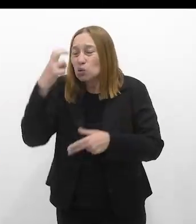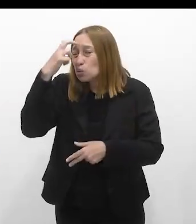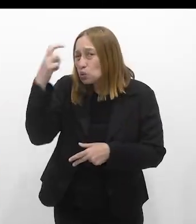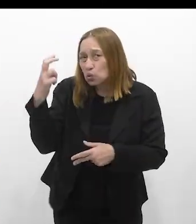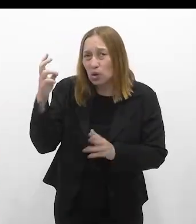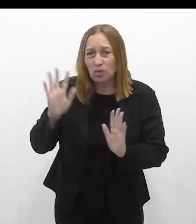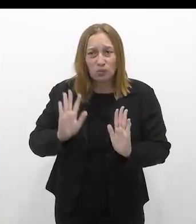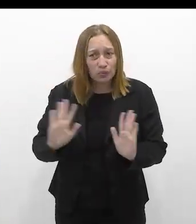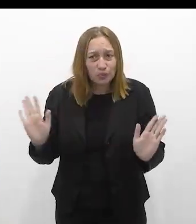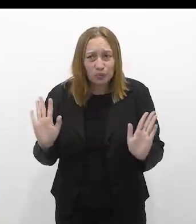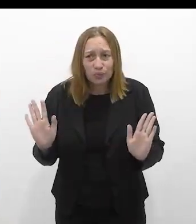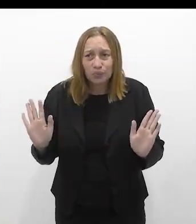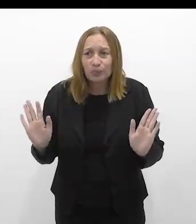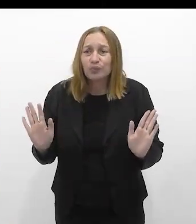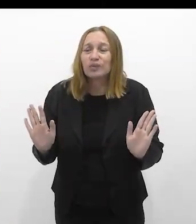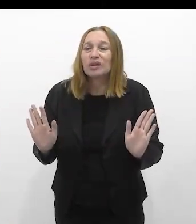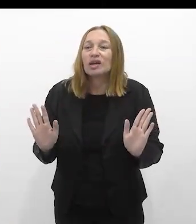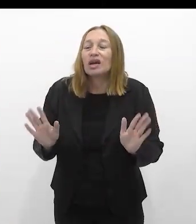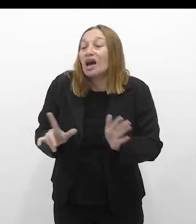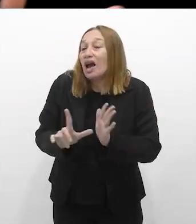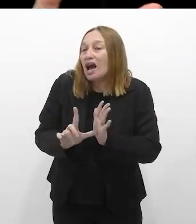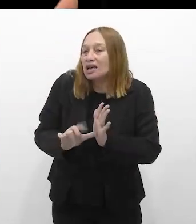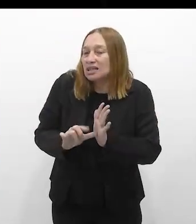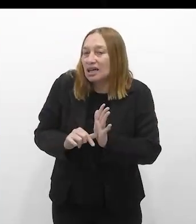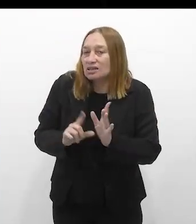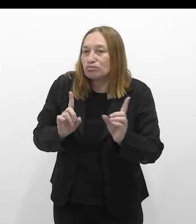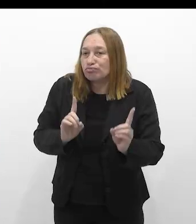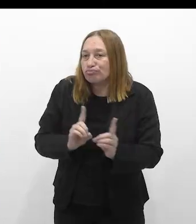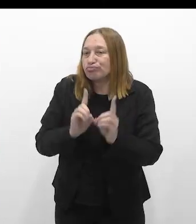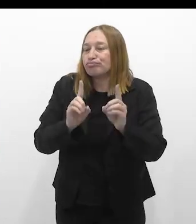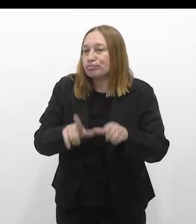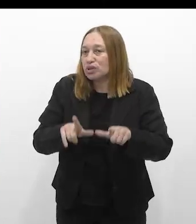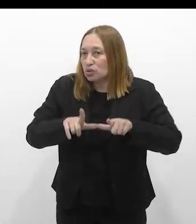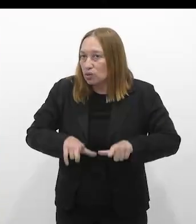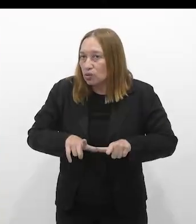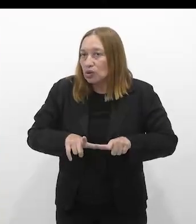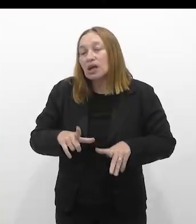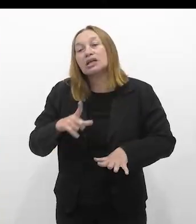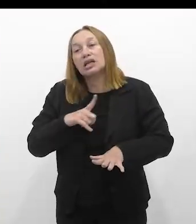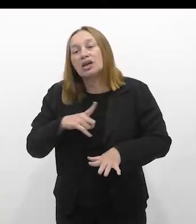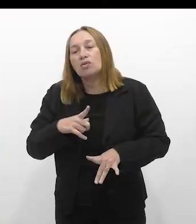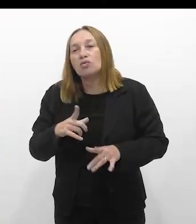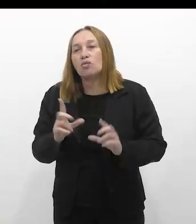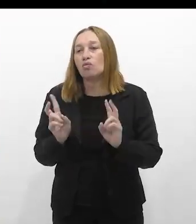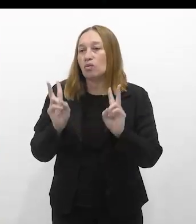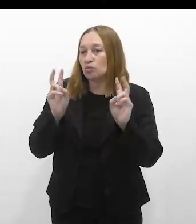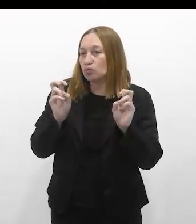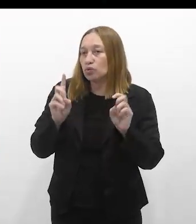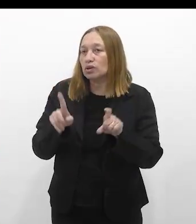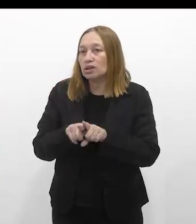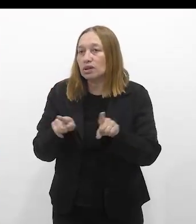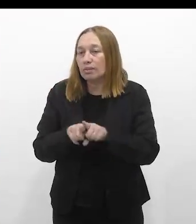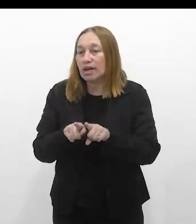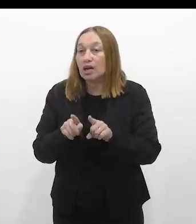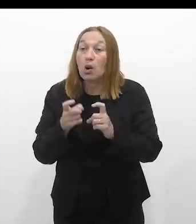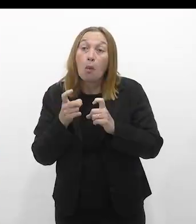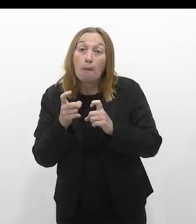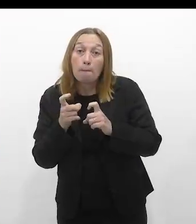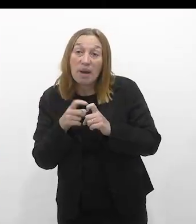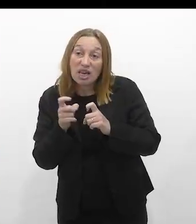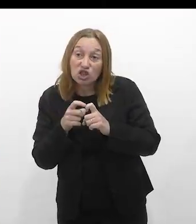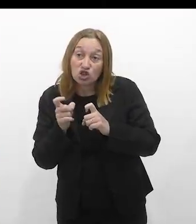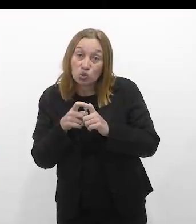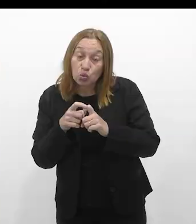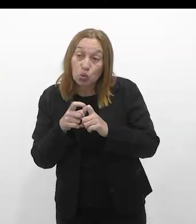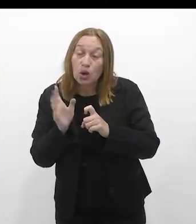coisas culturais que atrasam o diagnóstico. Tem uma questão do